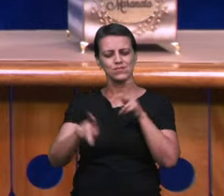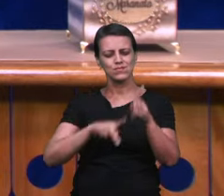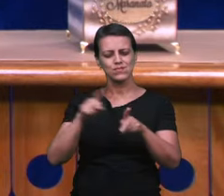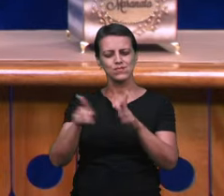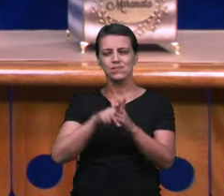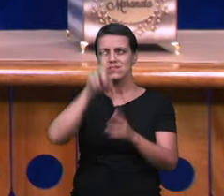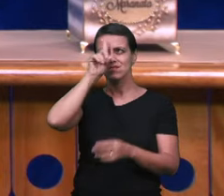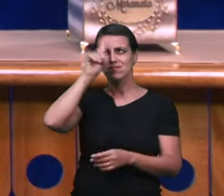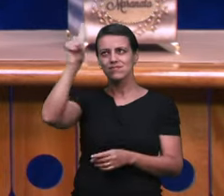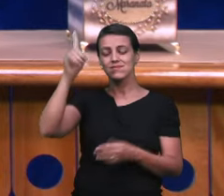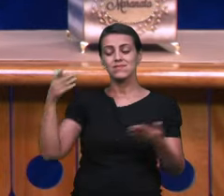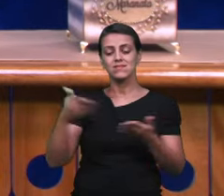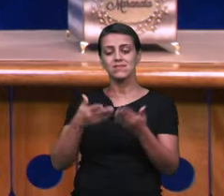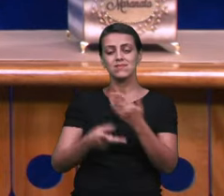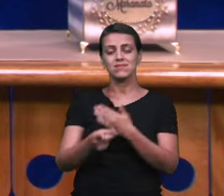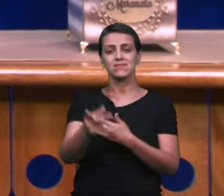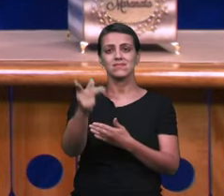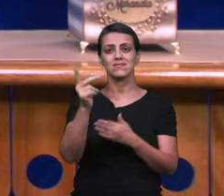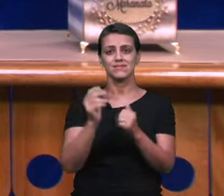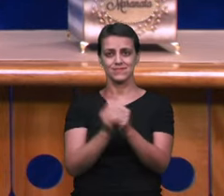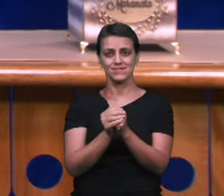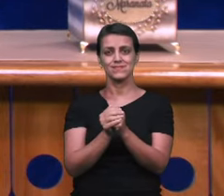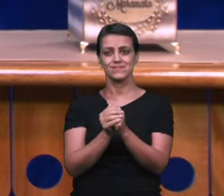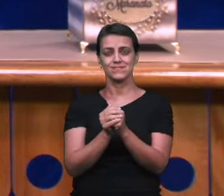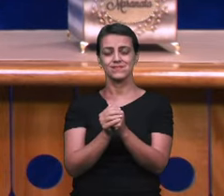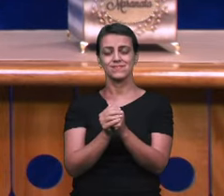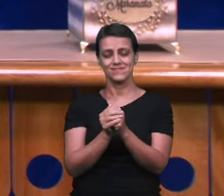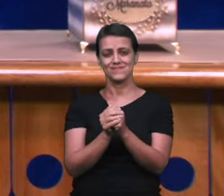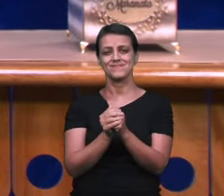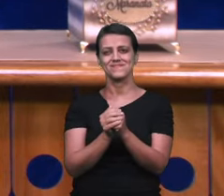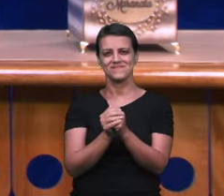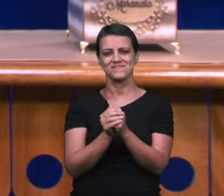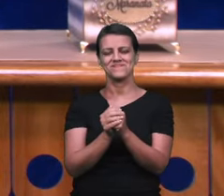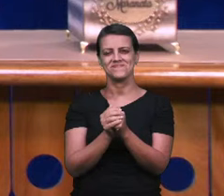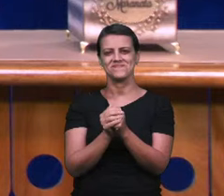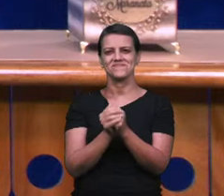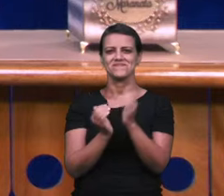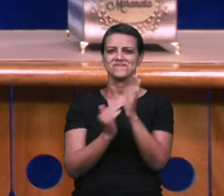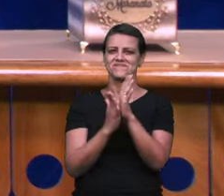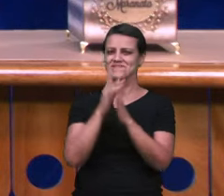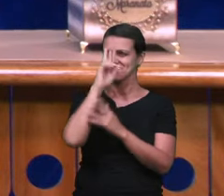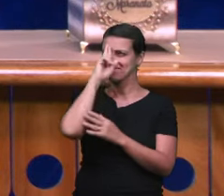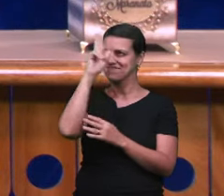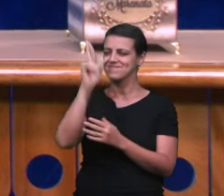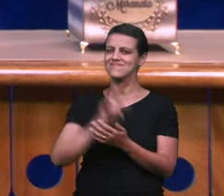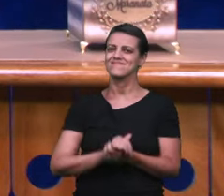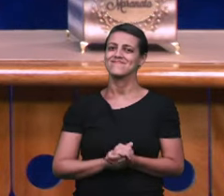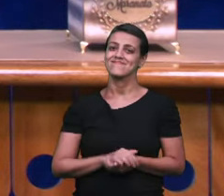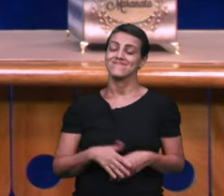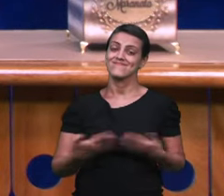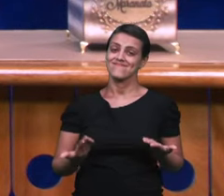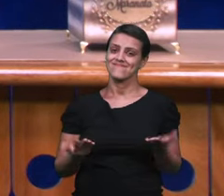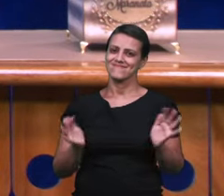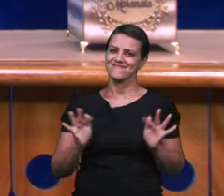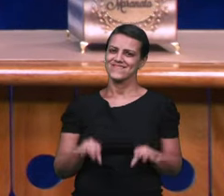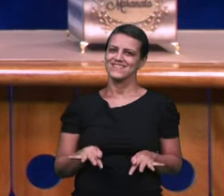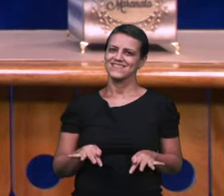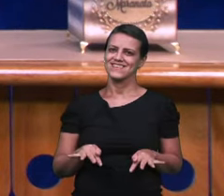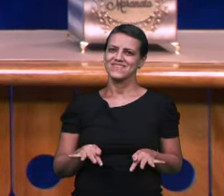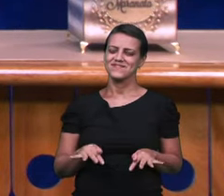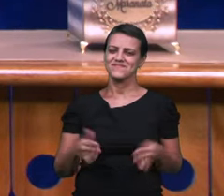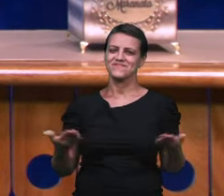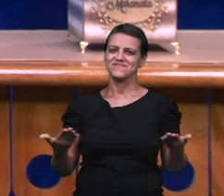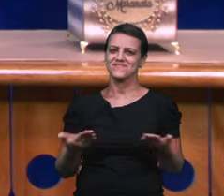desde agora e para sempre. Amém. Amém. Louvado seja o nome do Senhor. Bom, chegamos ao final, então,